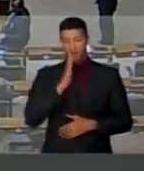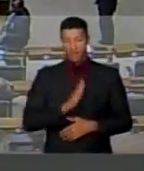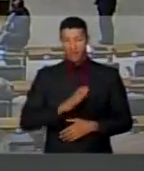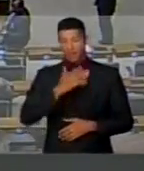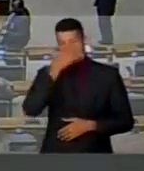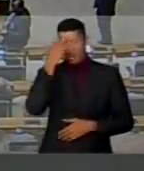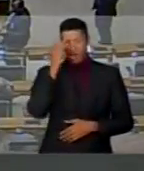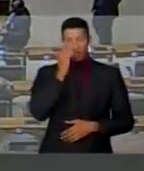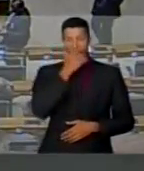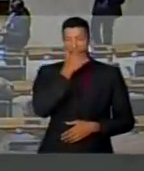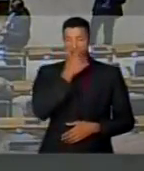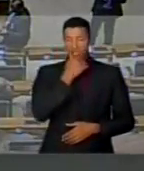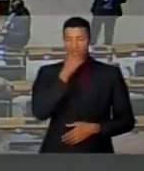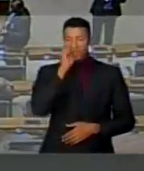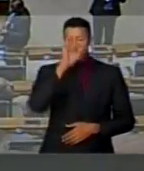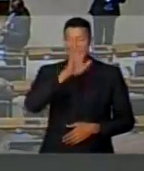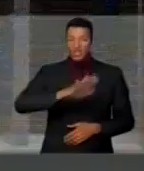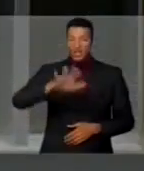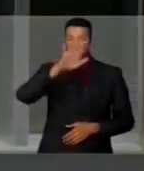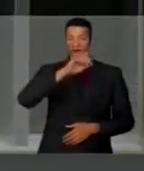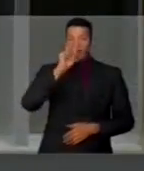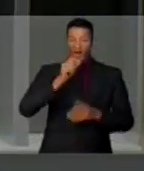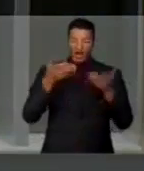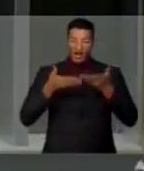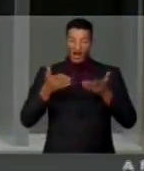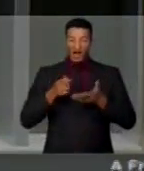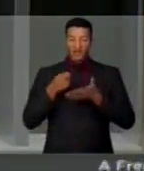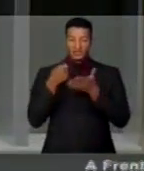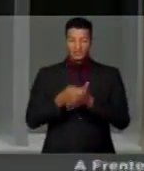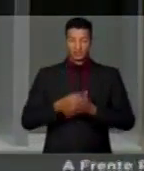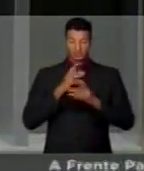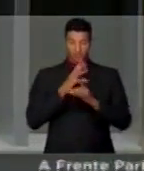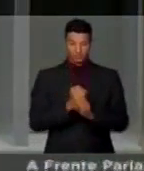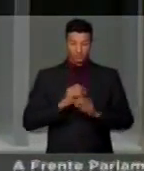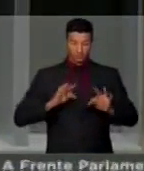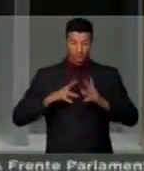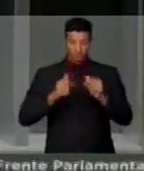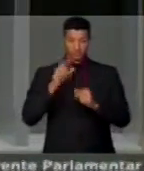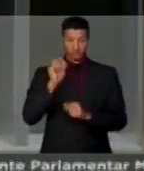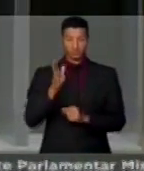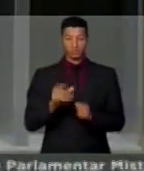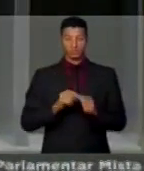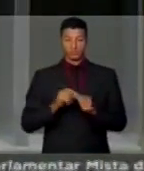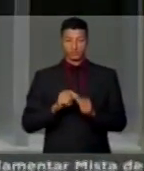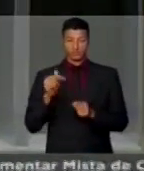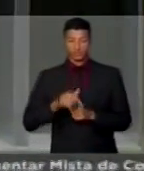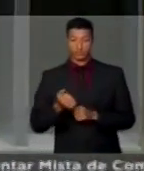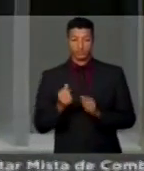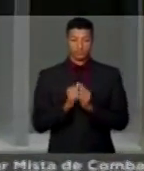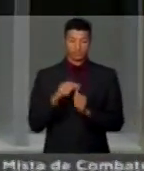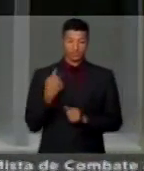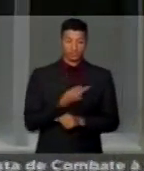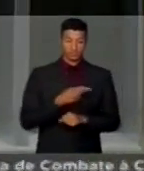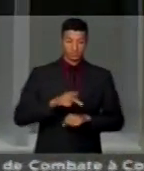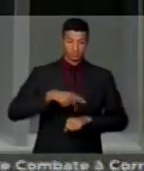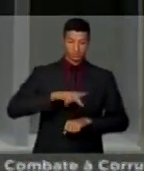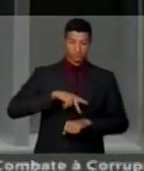à brasileira, que hoje paga a conta de tudo aquilo que fizeram com o nosso